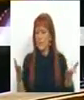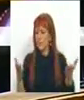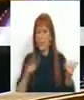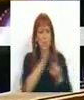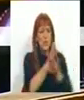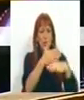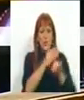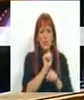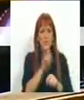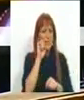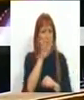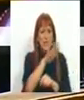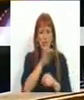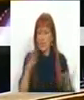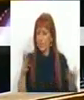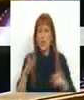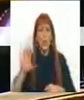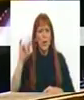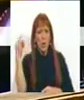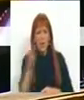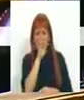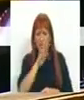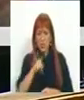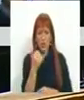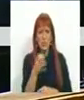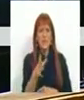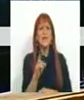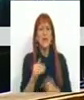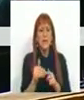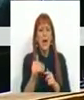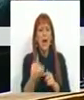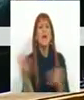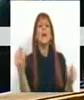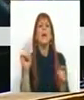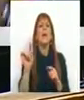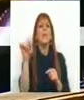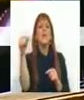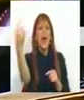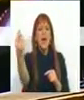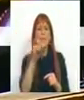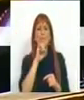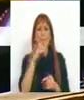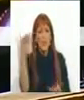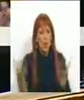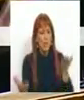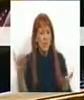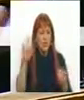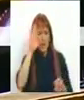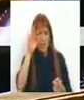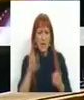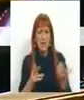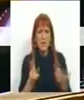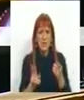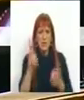o setor da Defesa Nacional. Quando houver uma execução para 2016, obviamente que aí poderemos então comparar, saber se